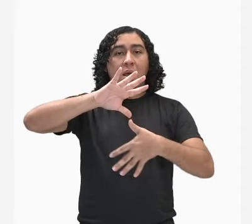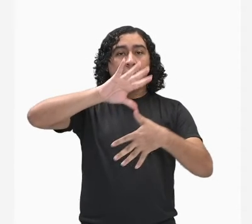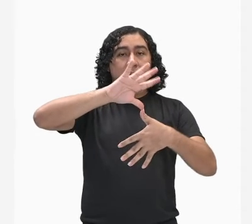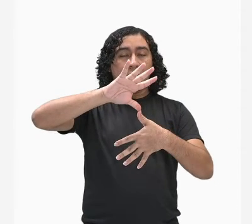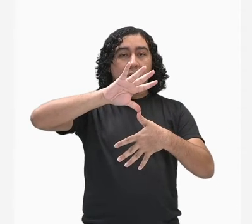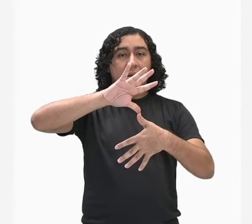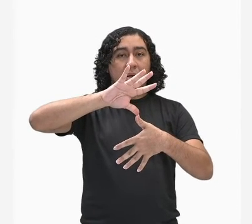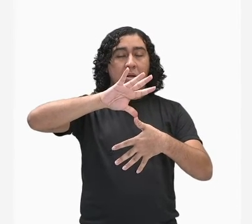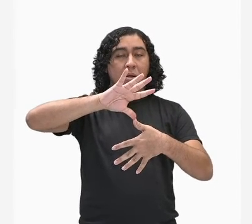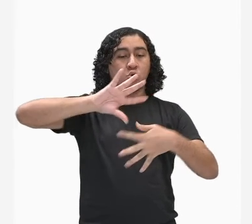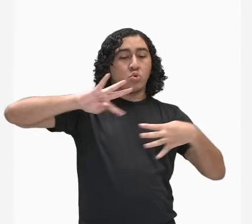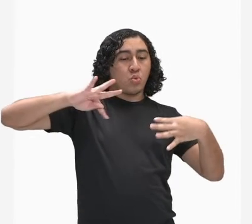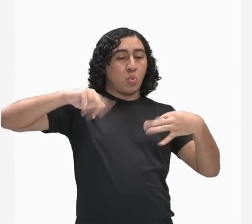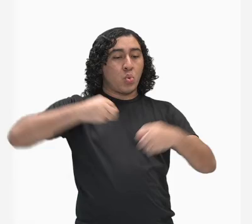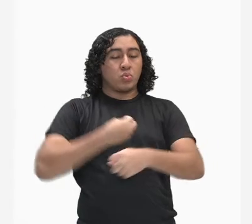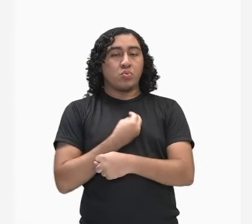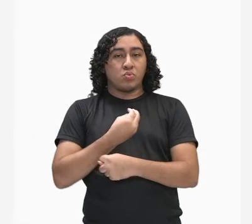isso?